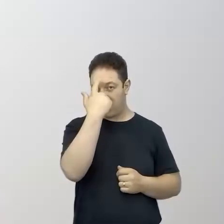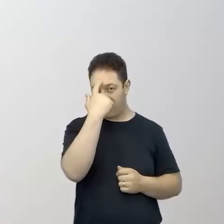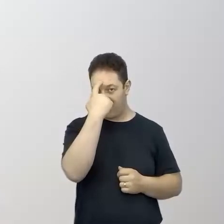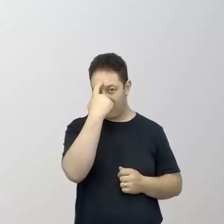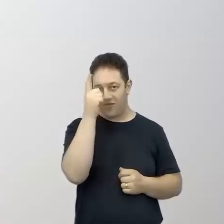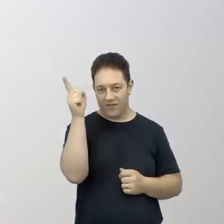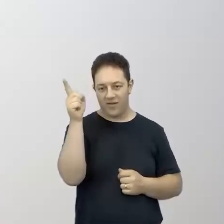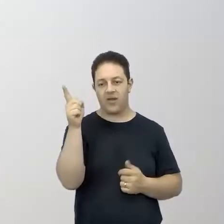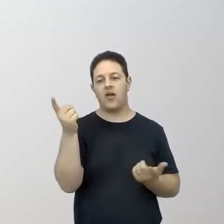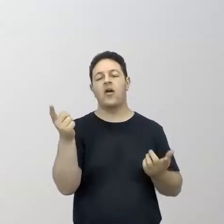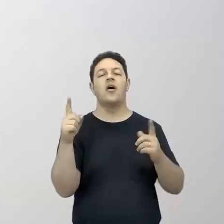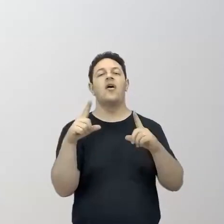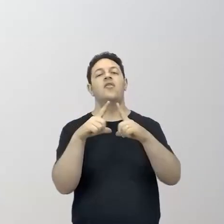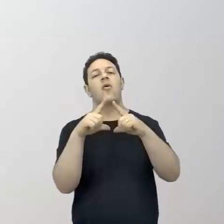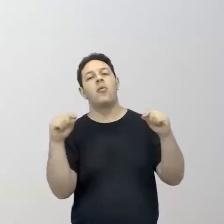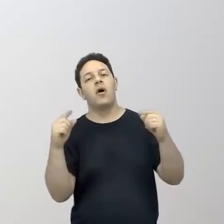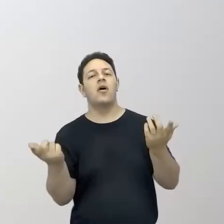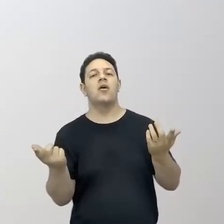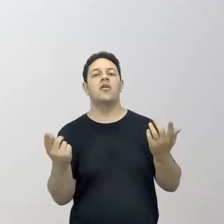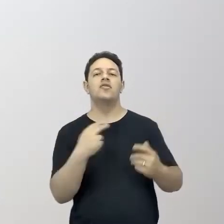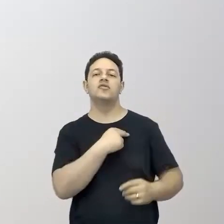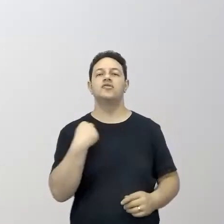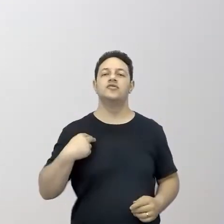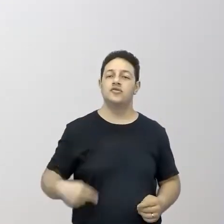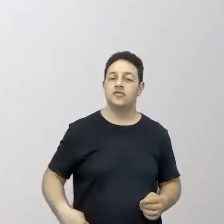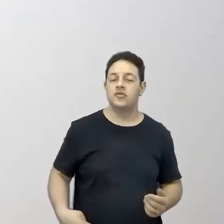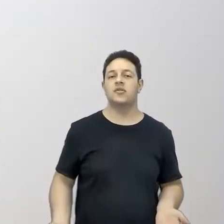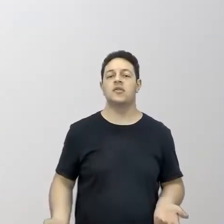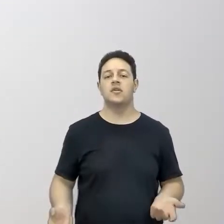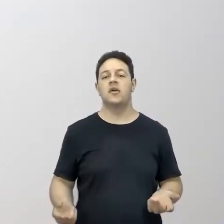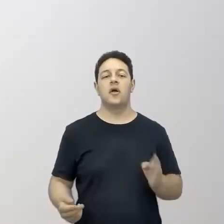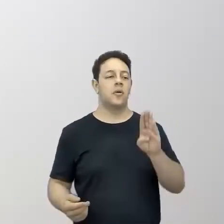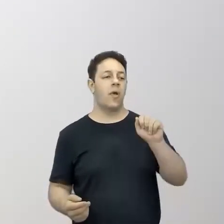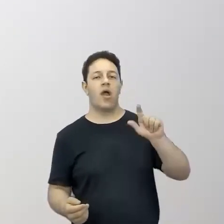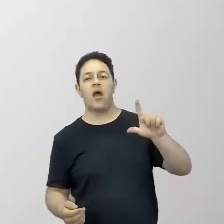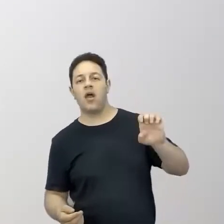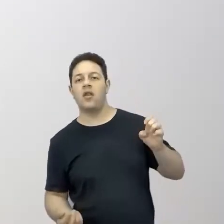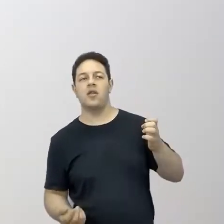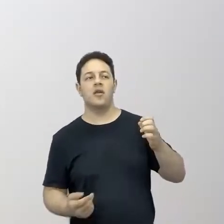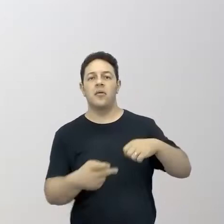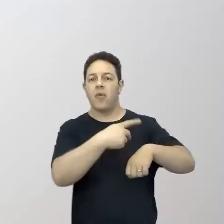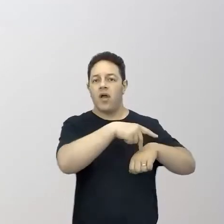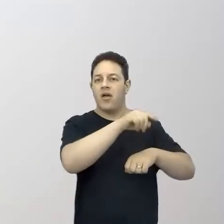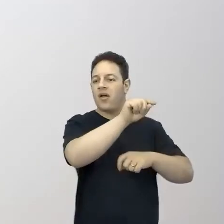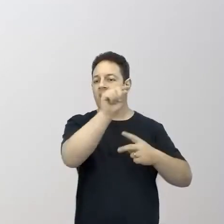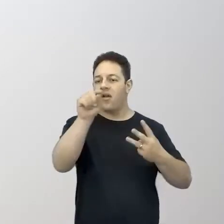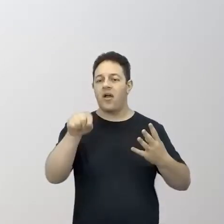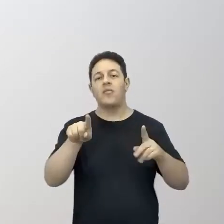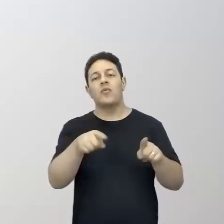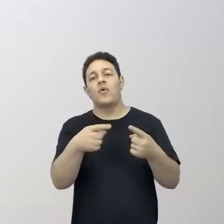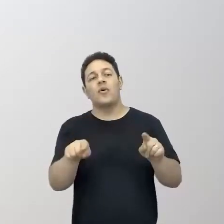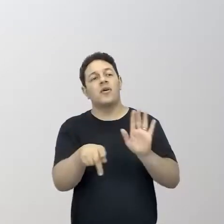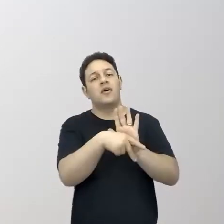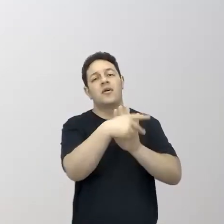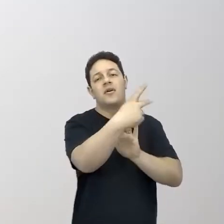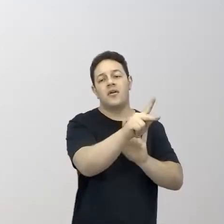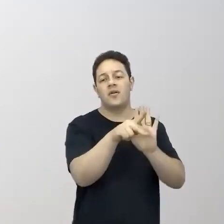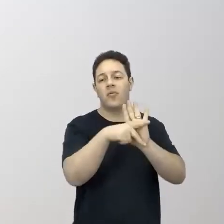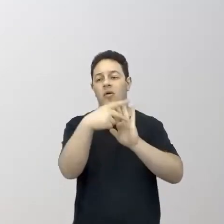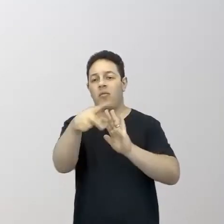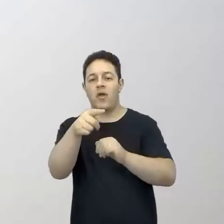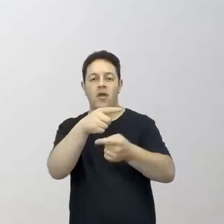do Japão, a música da China, a música de Bali, enfim. Todas essas músicas têm a sua própria